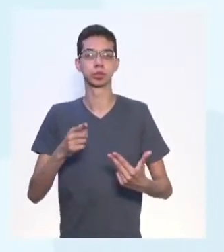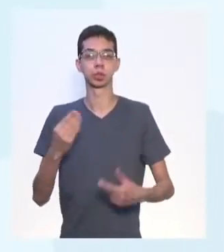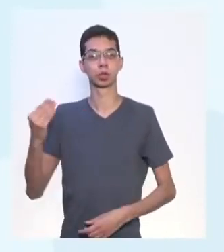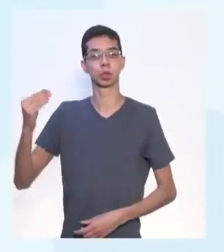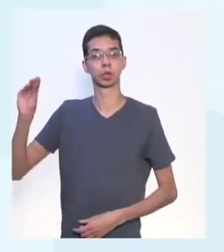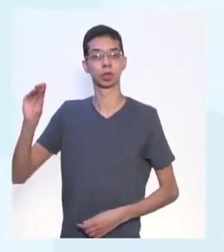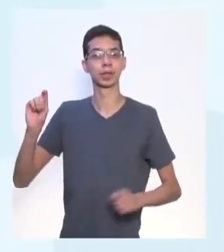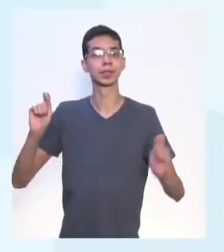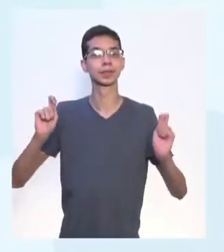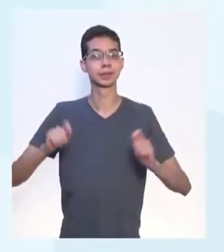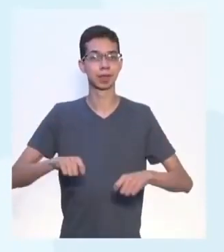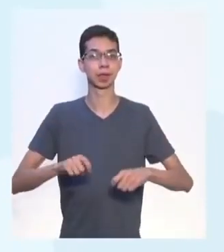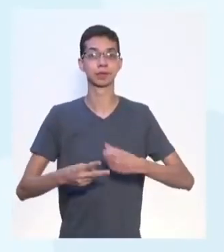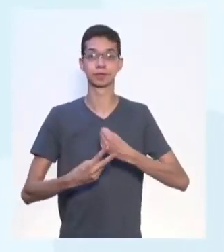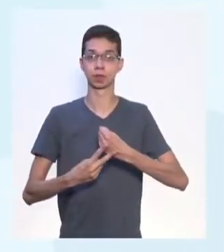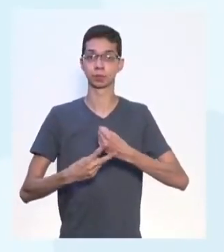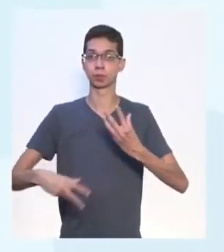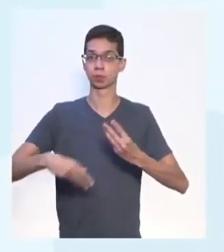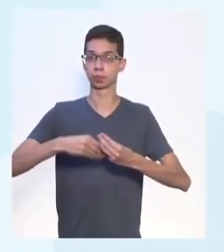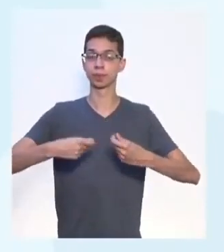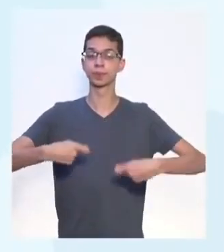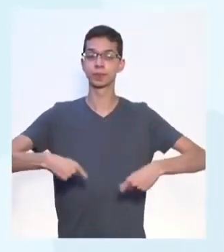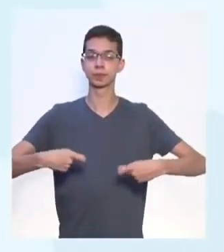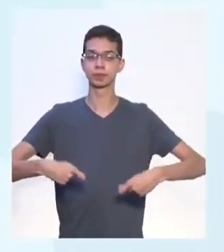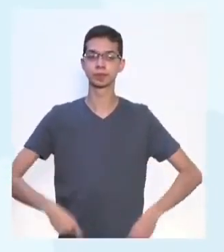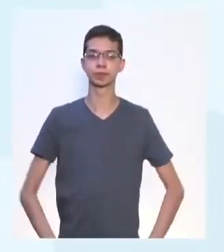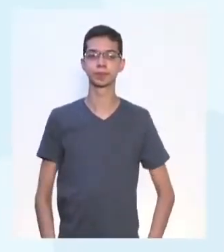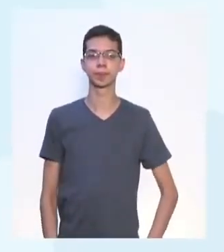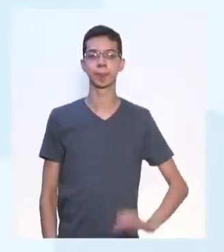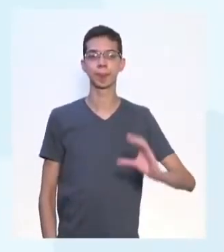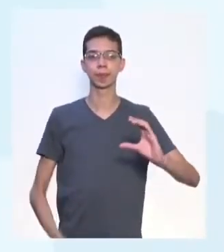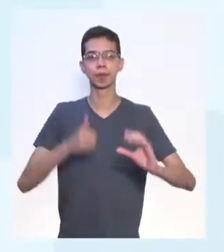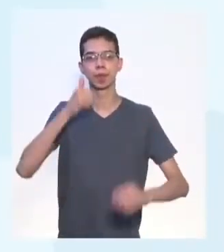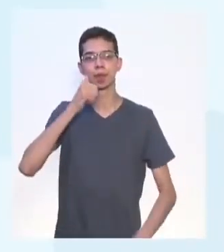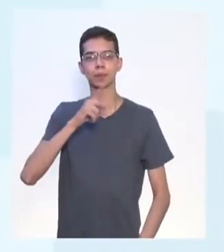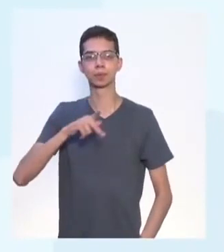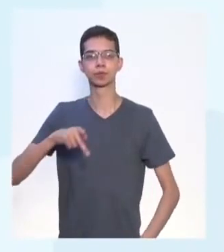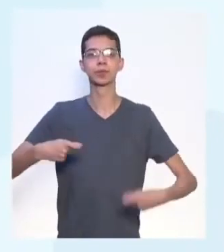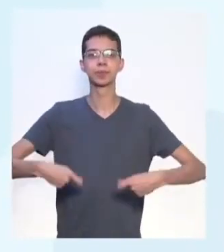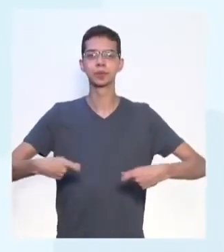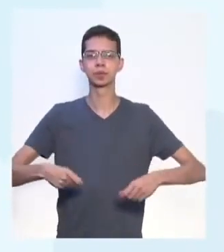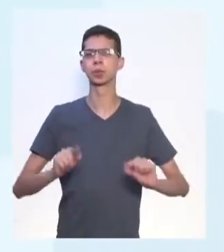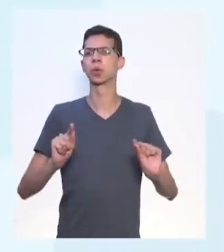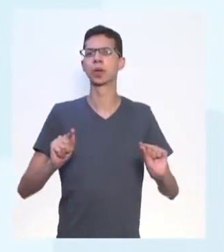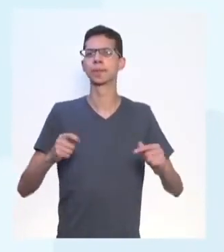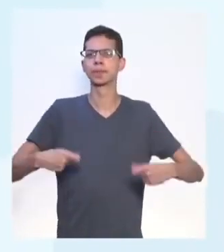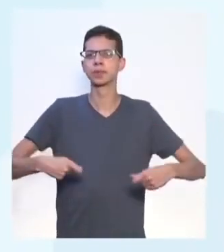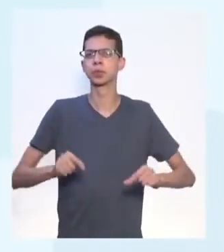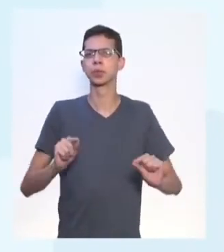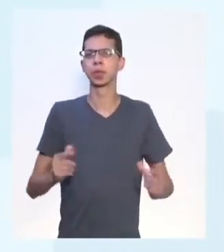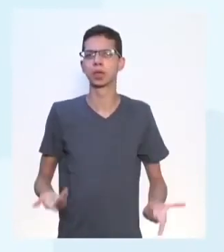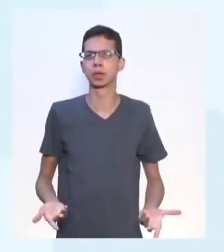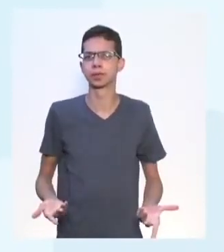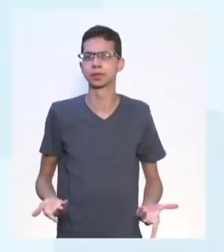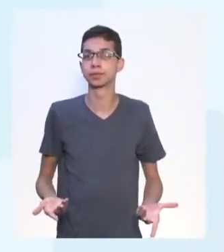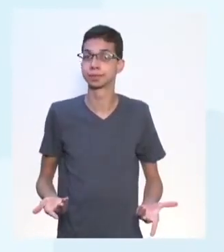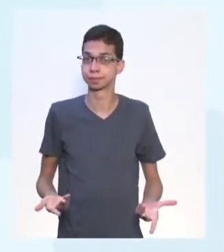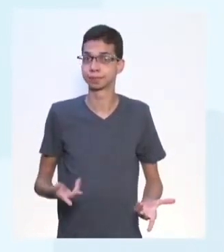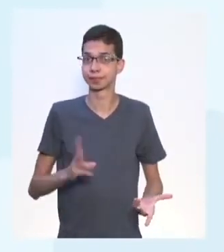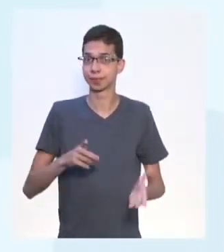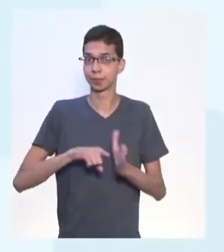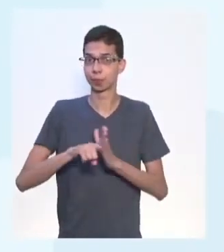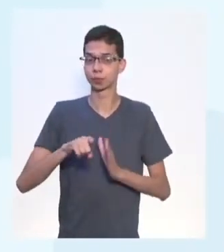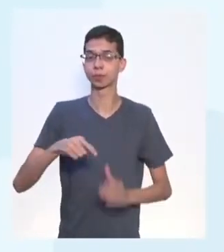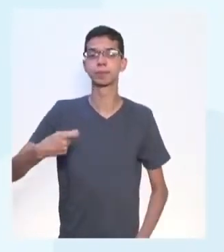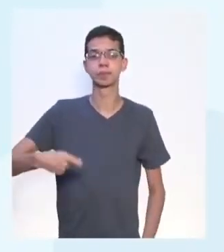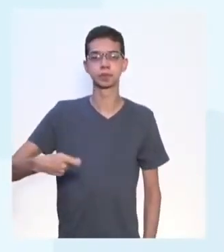Então esse verbo precisa ser complementado. E na C, a professora precisa. De que a professora precisa, né? Então a gente sempre faz essa